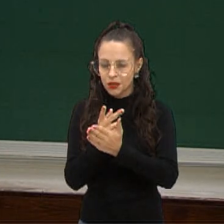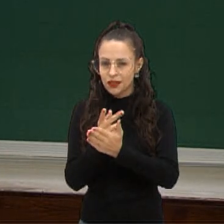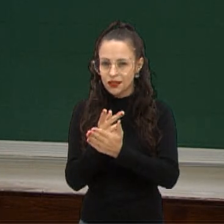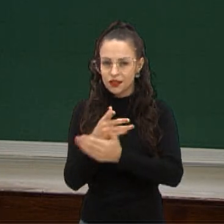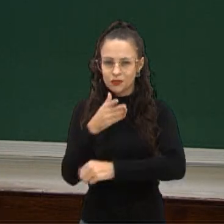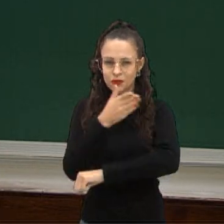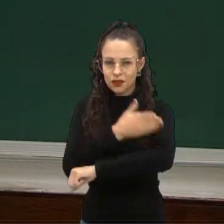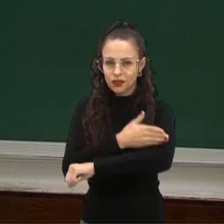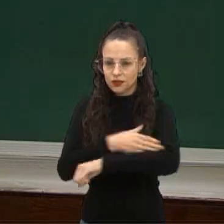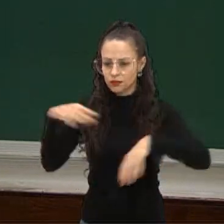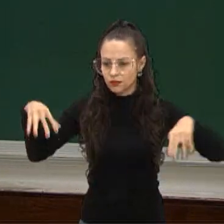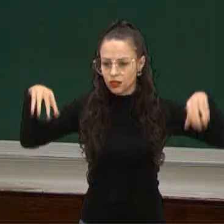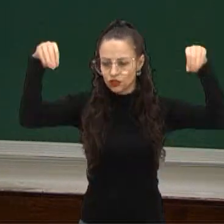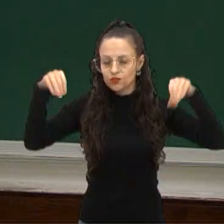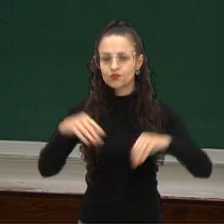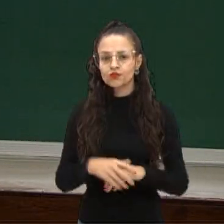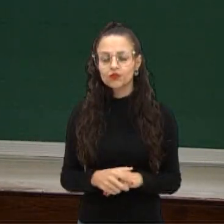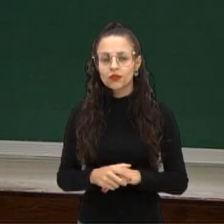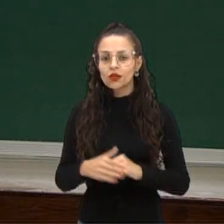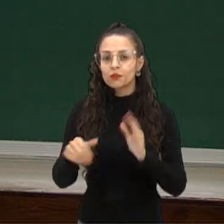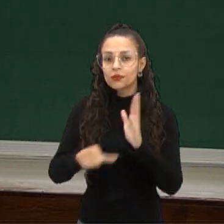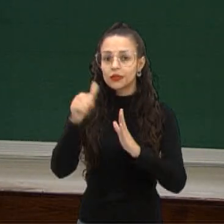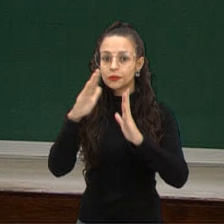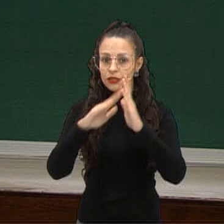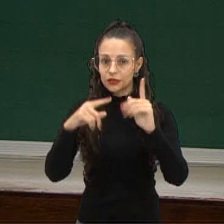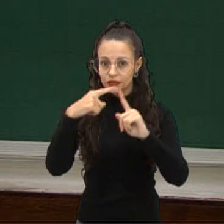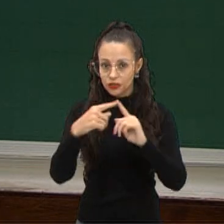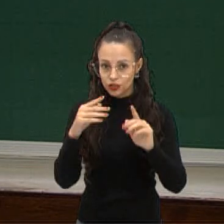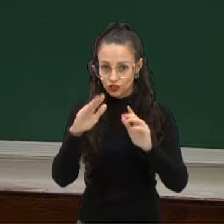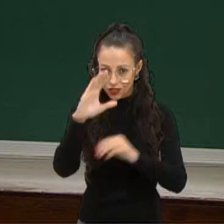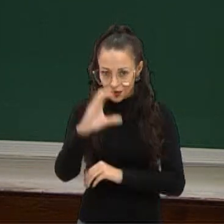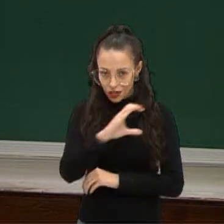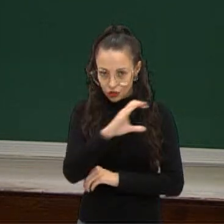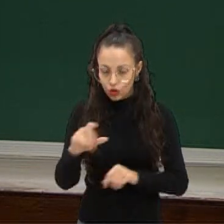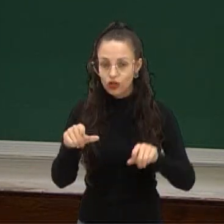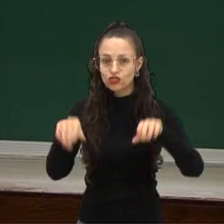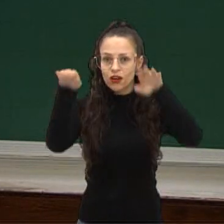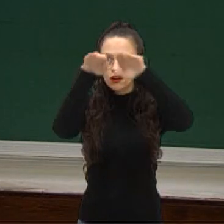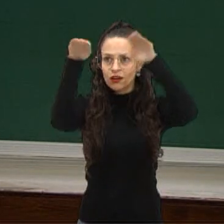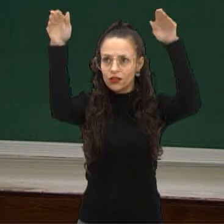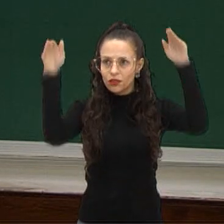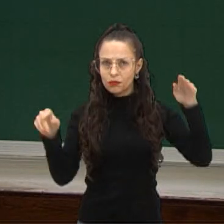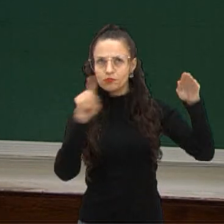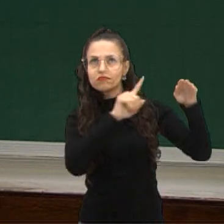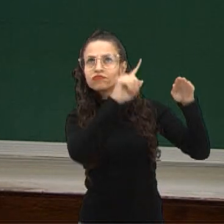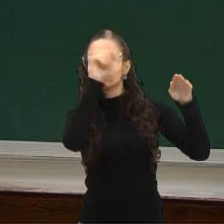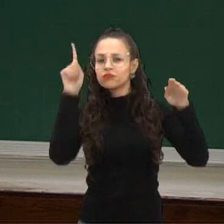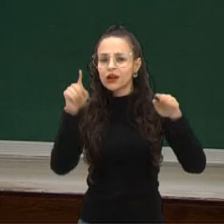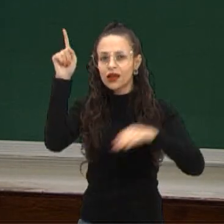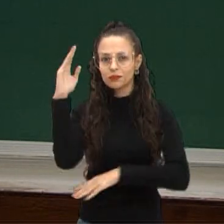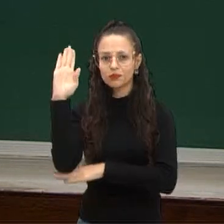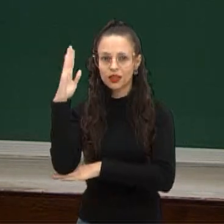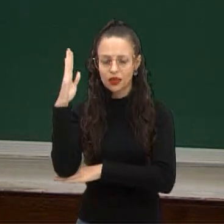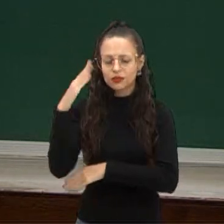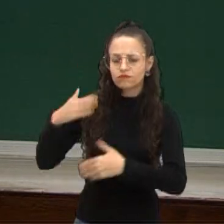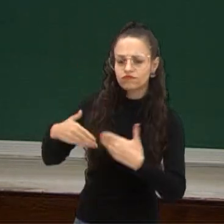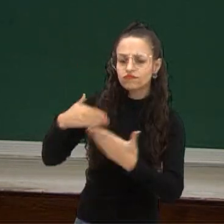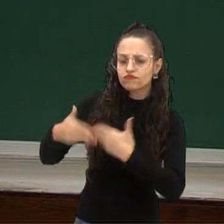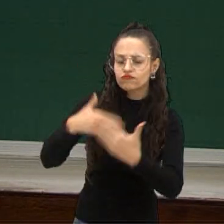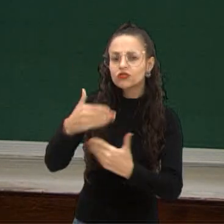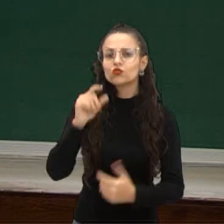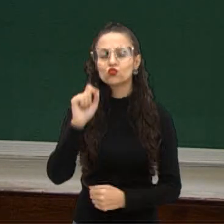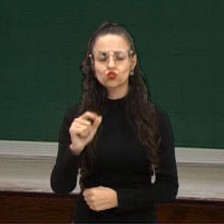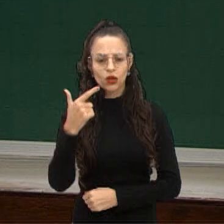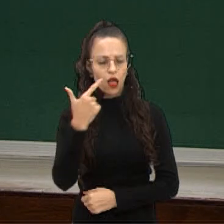igrejas católicas, estilo românica, elas tinham os tetos de madeira. Com o passar do tempo, eles começaram a adotar